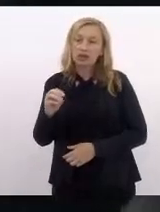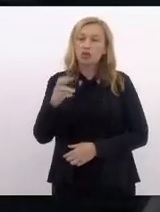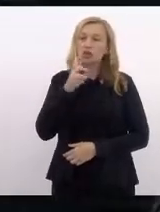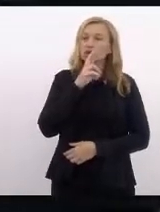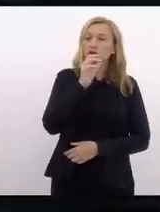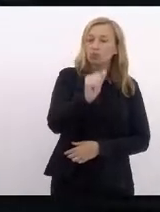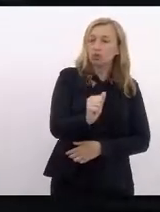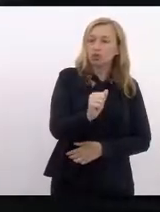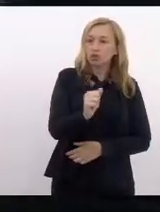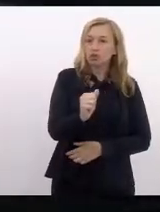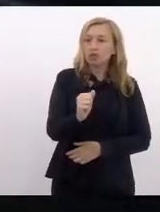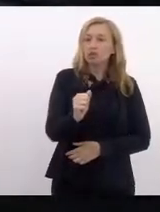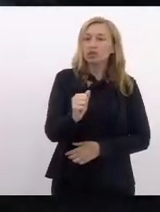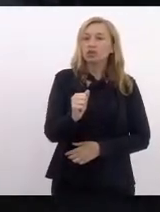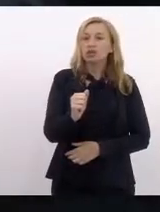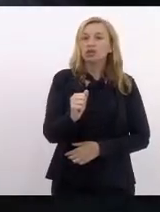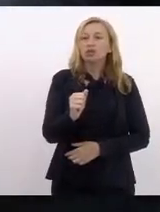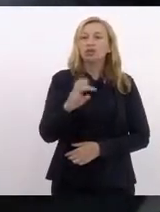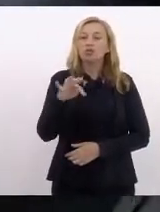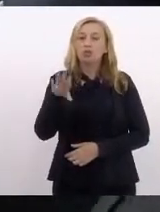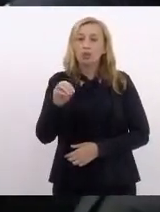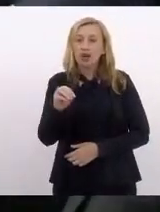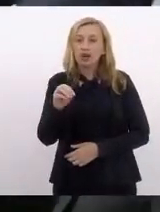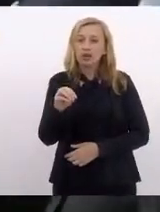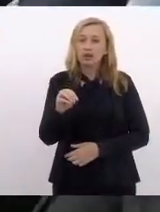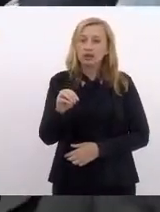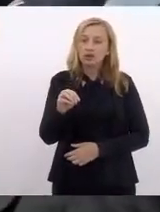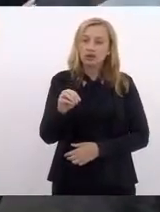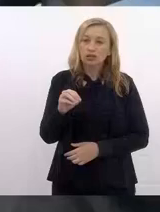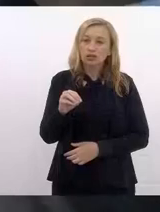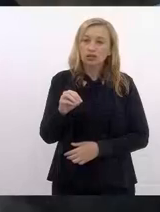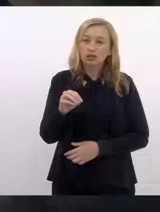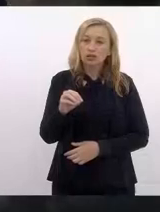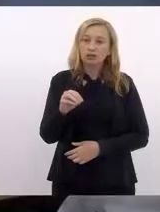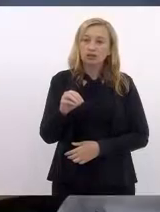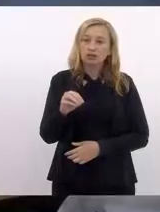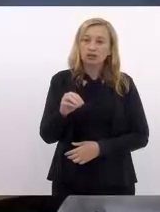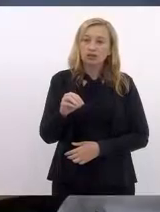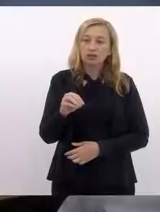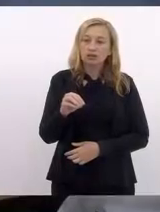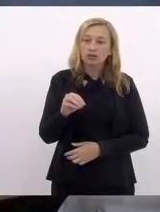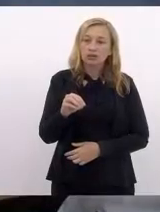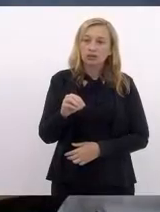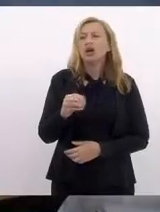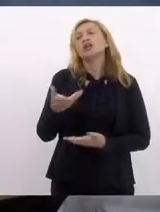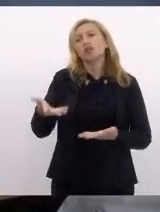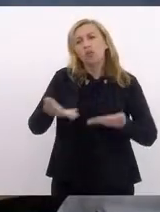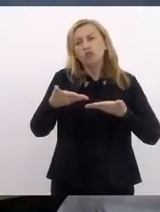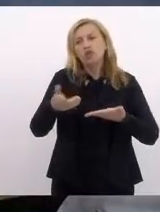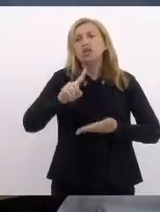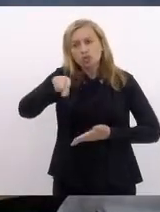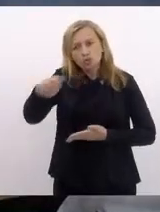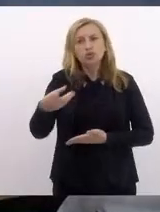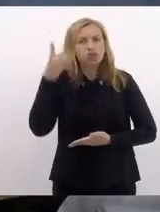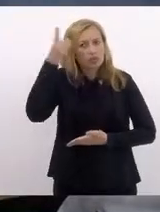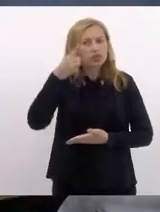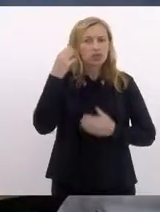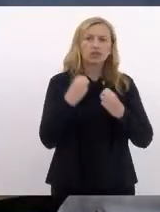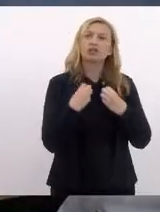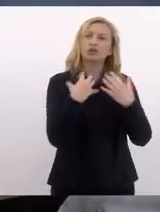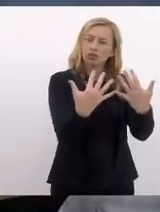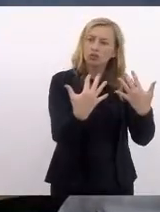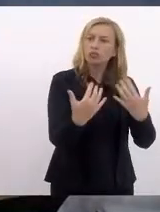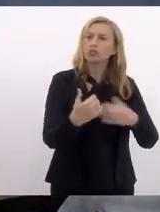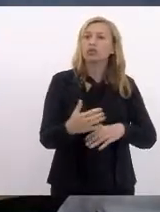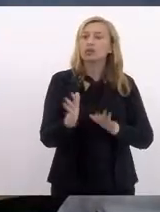Amorim o Rodrigo Amorim Márcio Alberto a coisa devia ter convidar todos os outros deputados que estavam na audiência